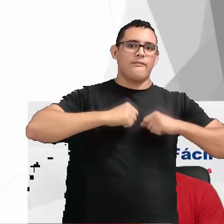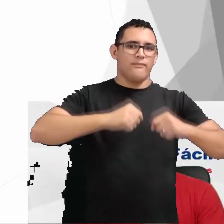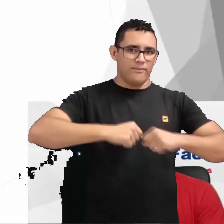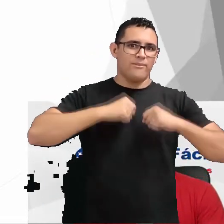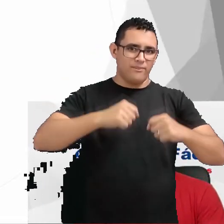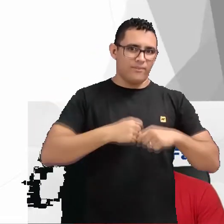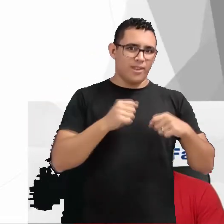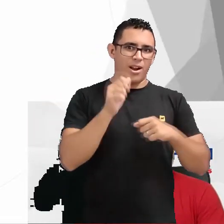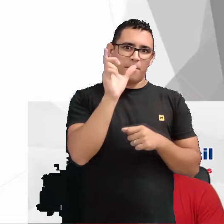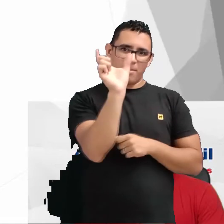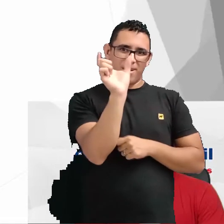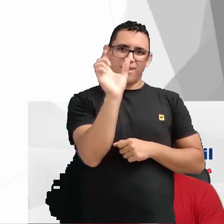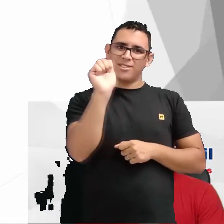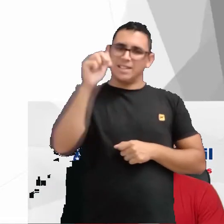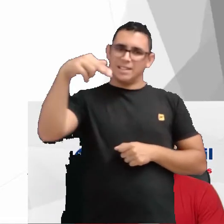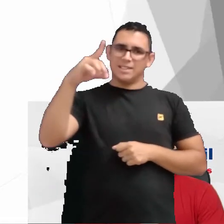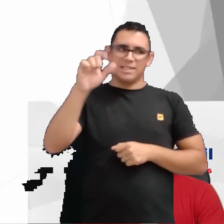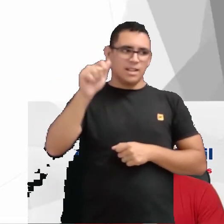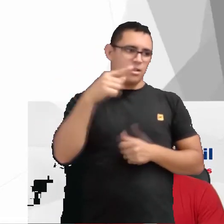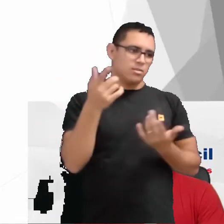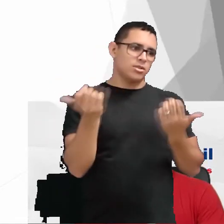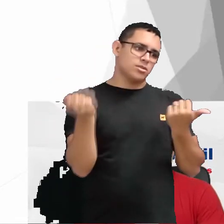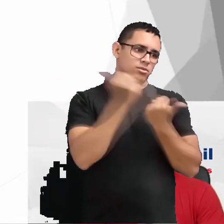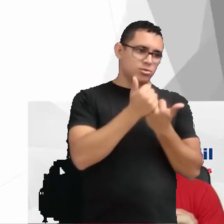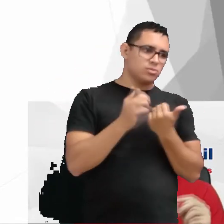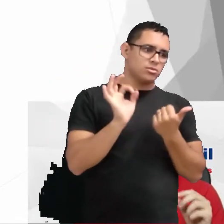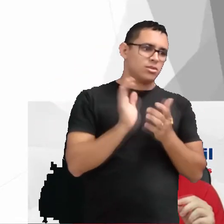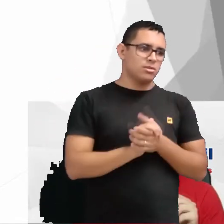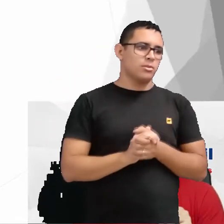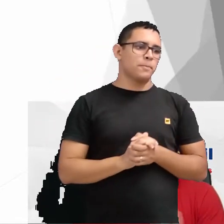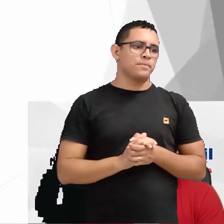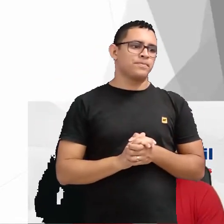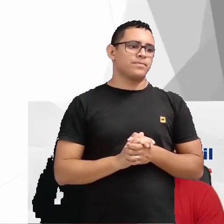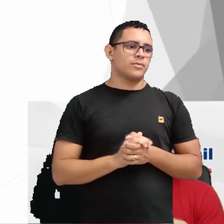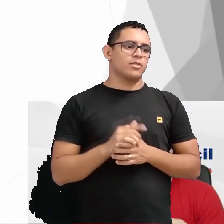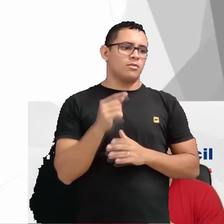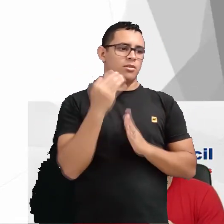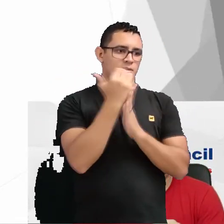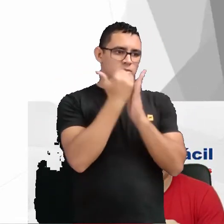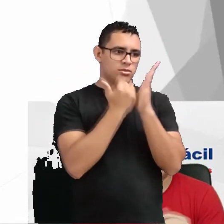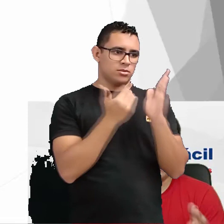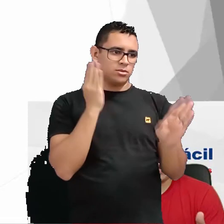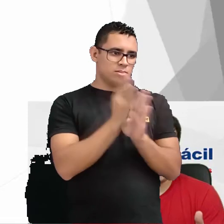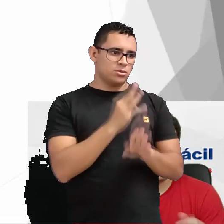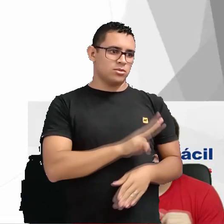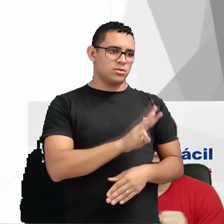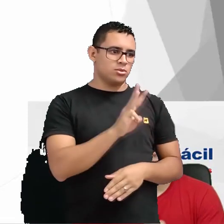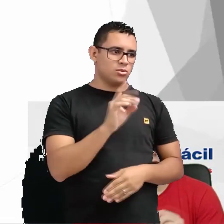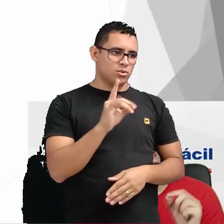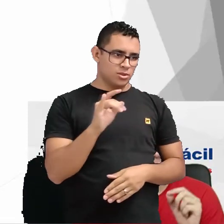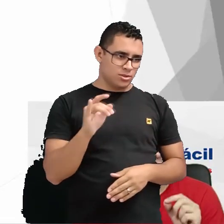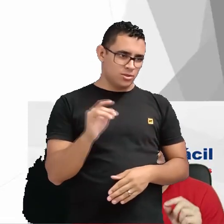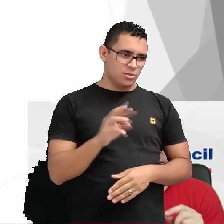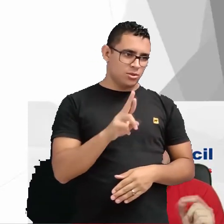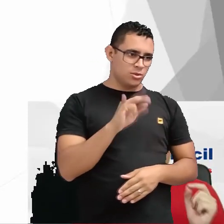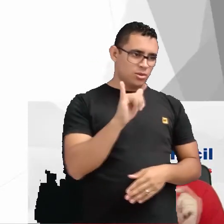vacation, durante as suas férias, during her vacation. Então, vamos lá procurar o verbo ride na lista, encontraram ou não? Tá lá, não é isso? Olha só, o